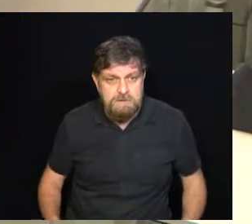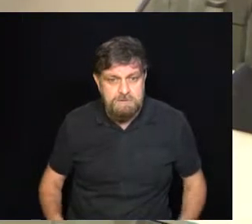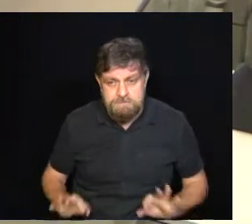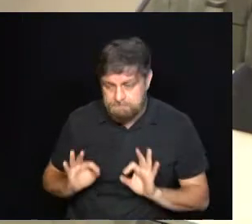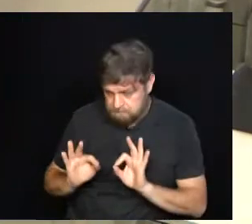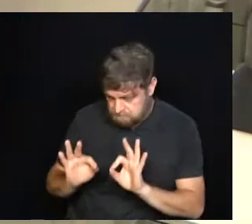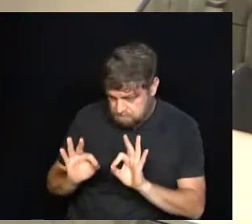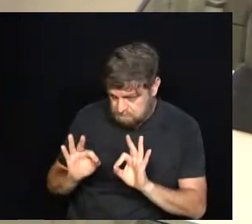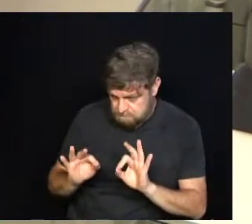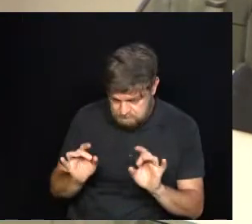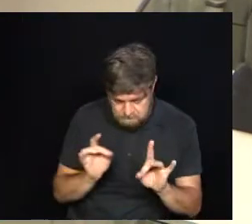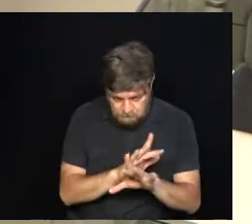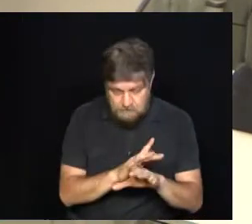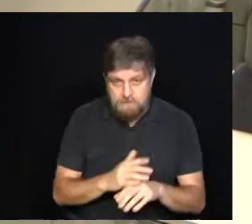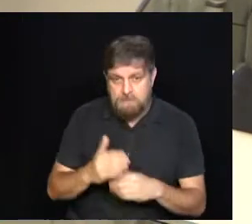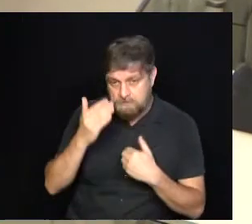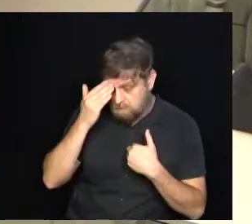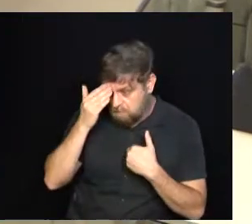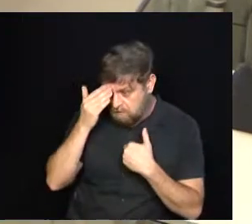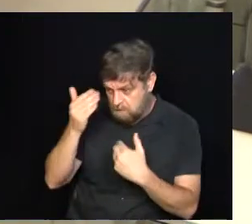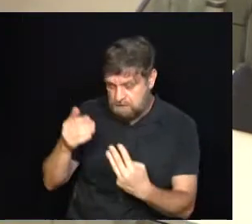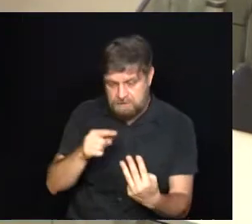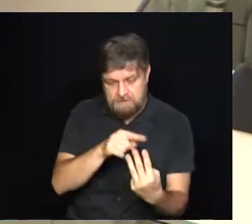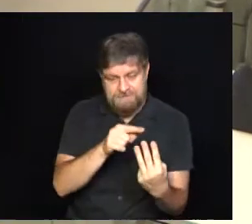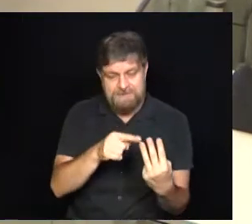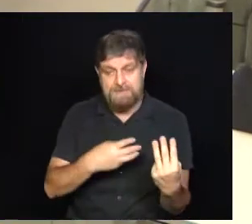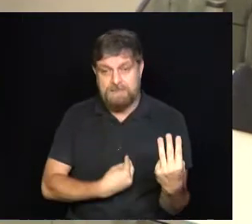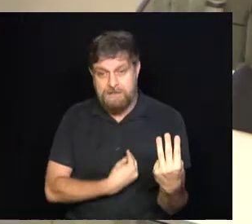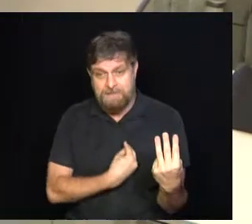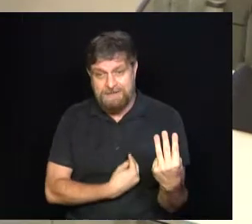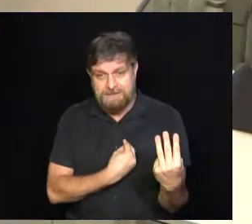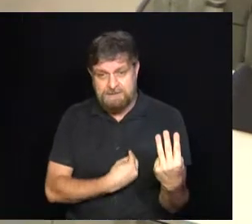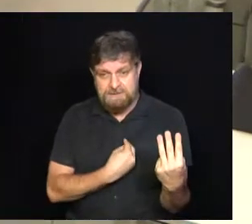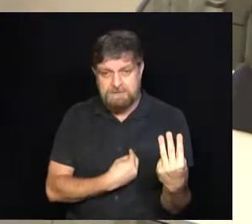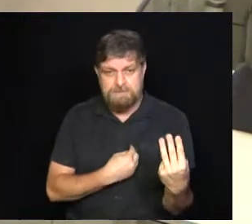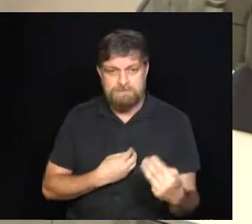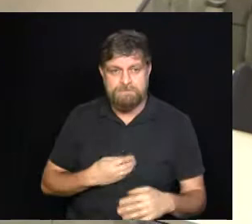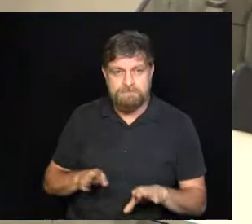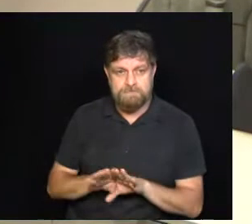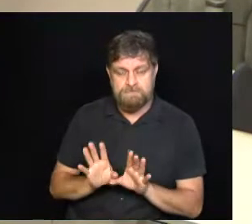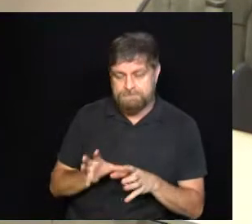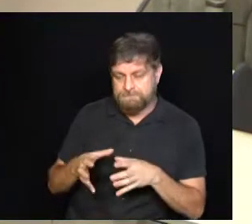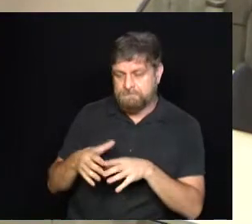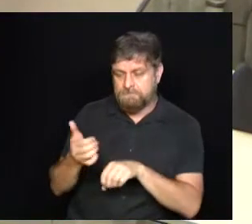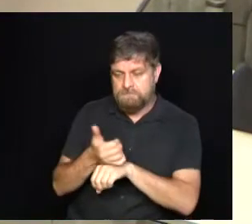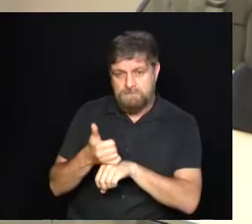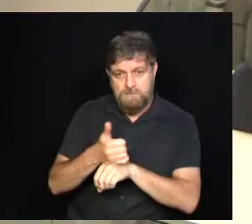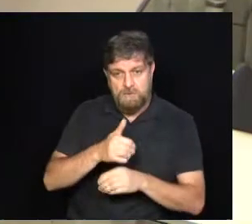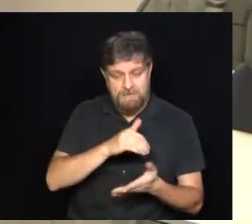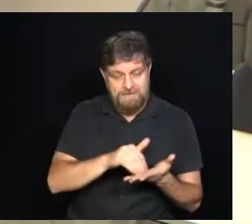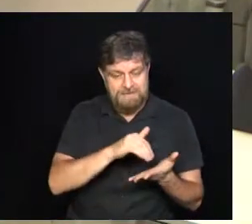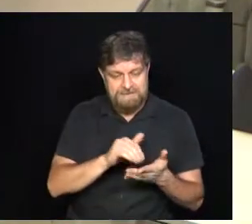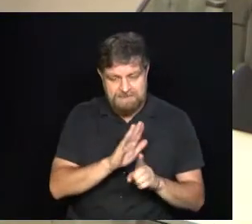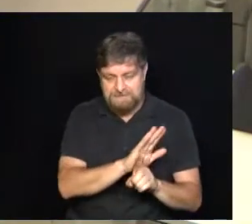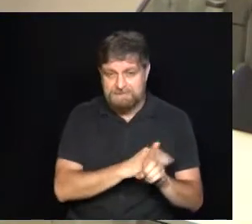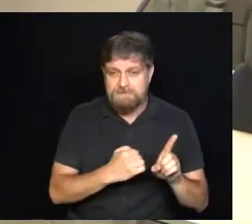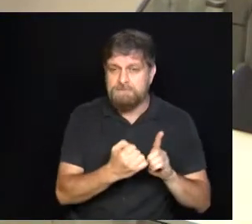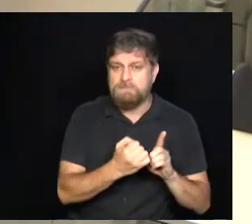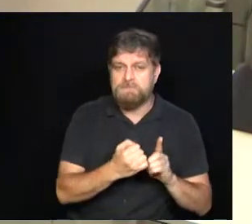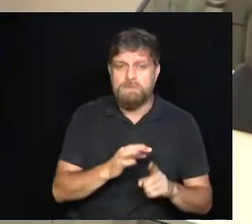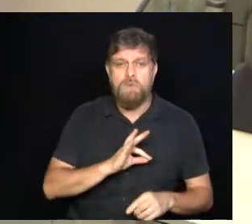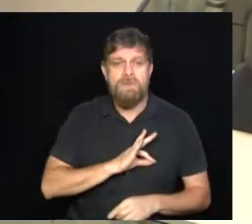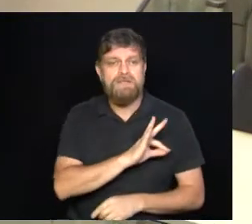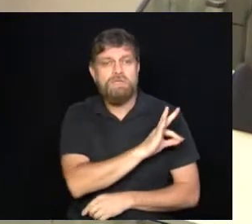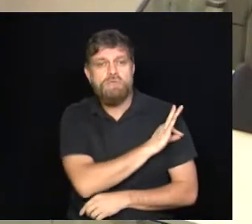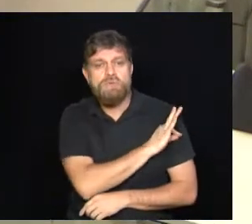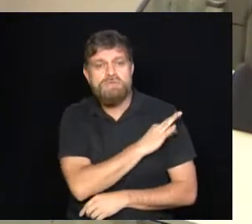Não? Agradeço muito, tá, a presença de vocês, agradeço pela presença da equipe secretária. Comandante Lourdes, gostaria de fazer